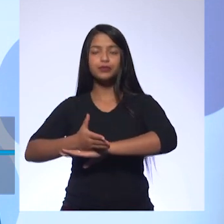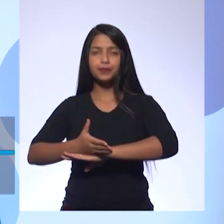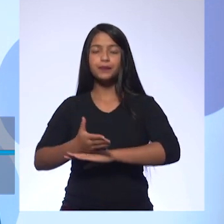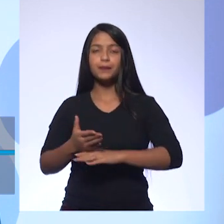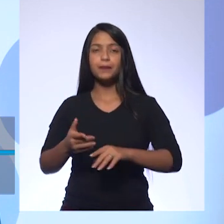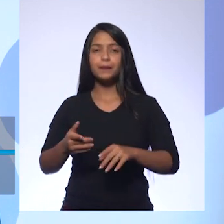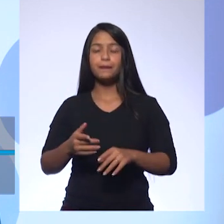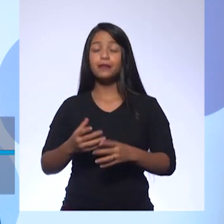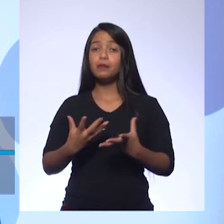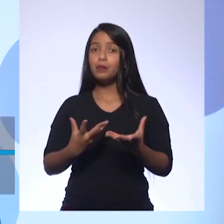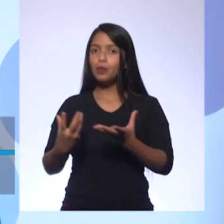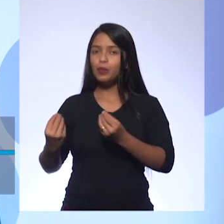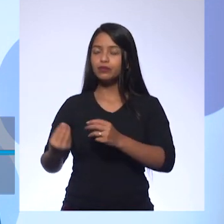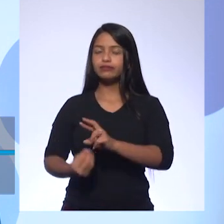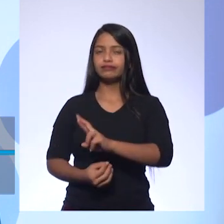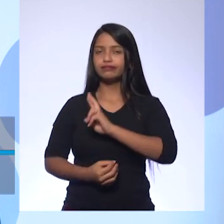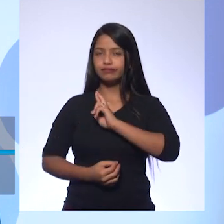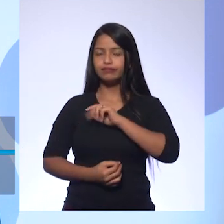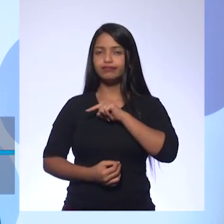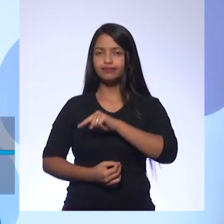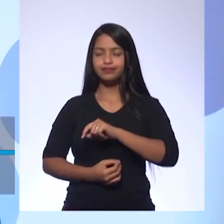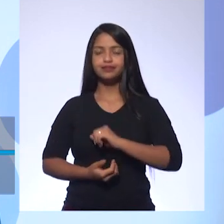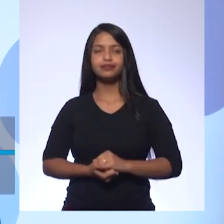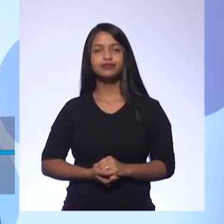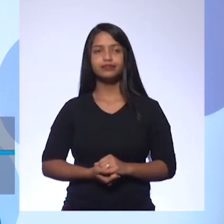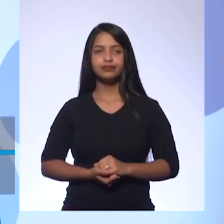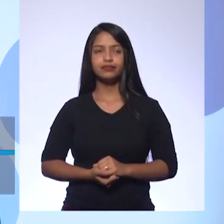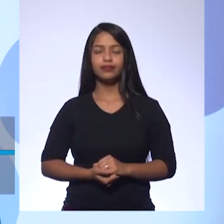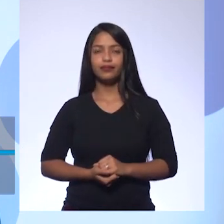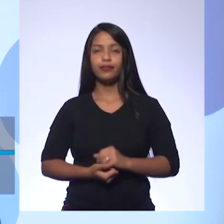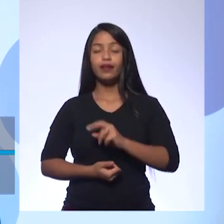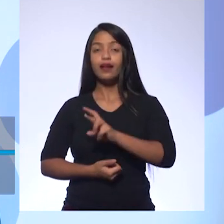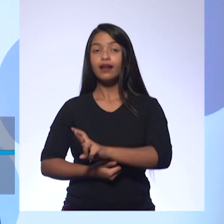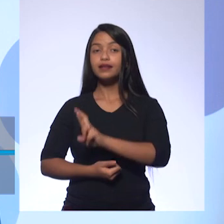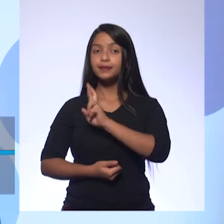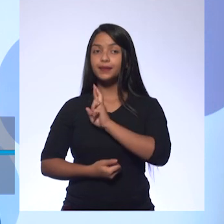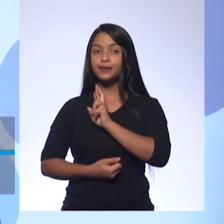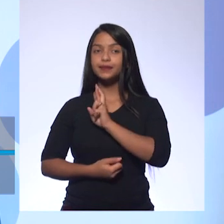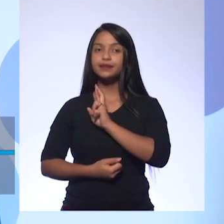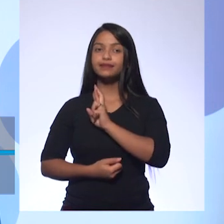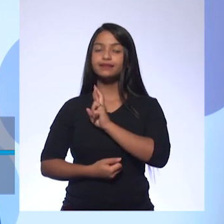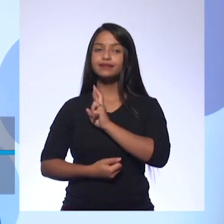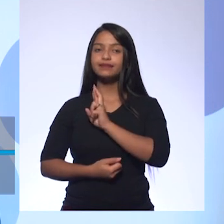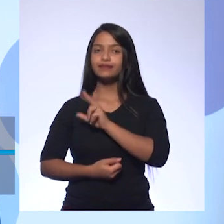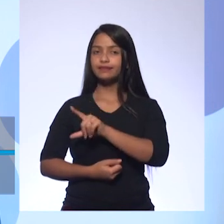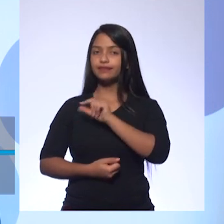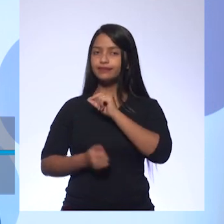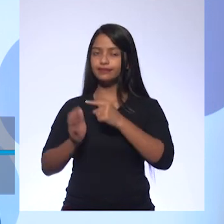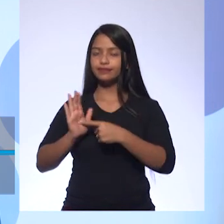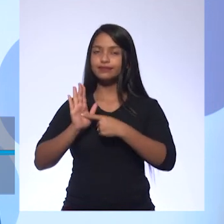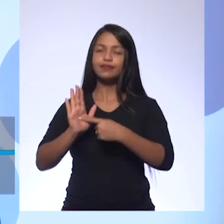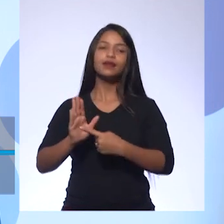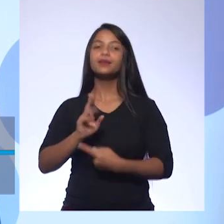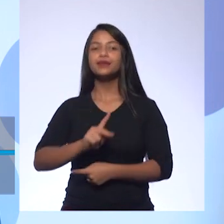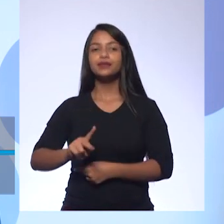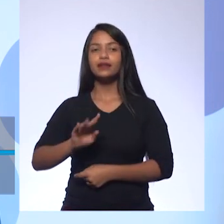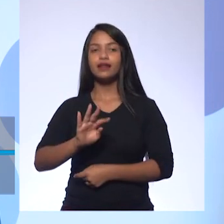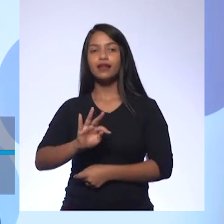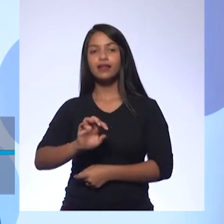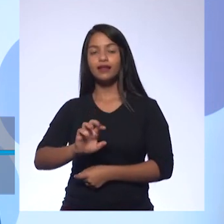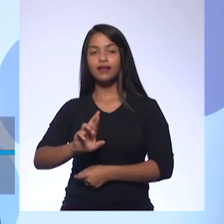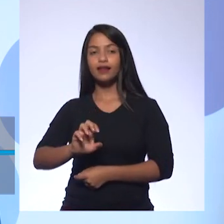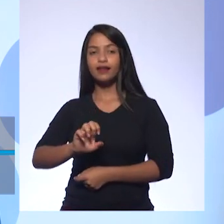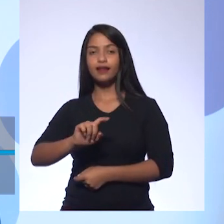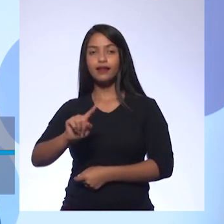o próprio relevo também. Ó, uma perguntinha, uma respostinha aqui destacada, ó. Professora Tereza